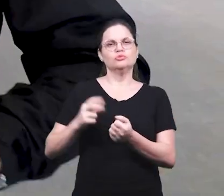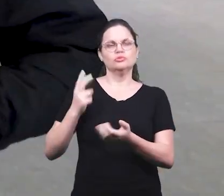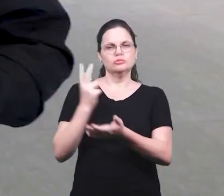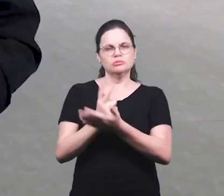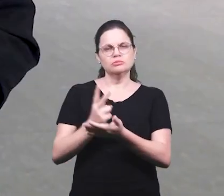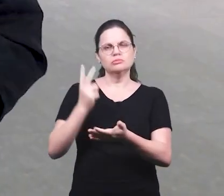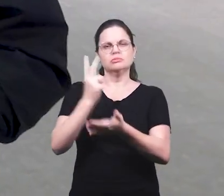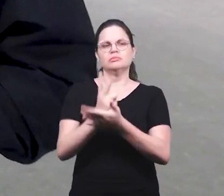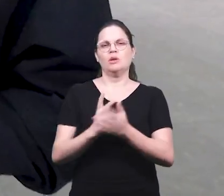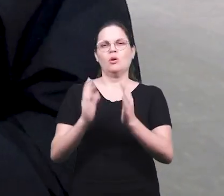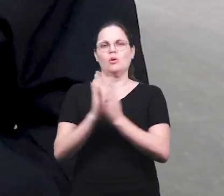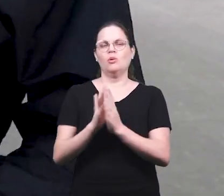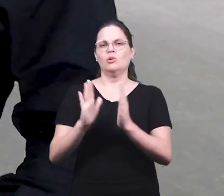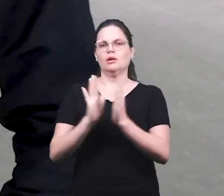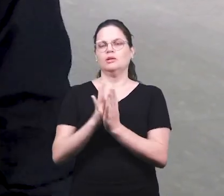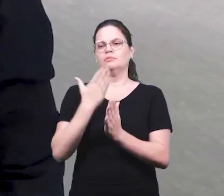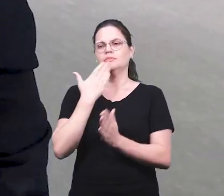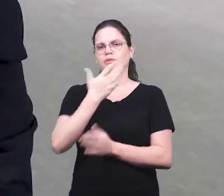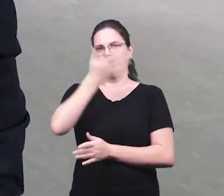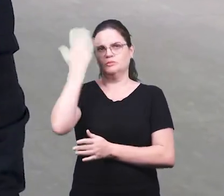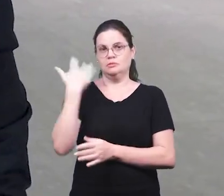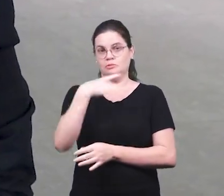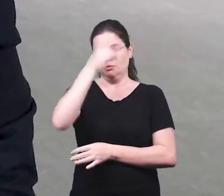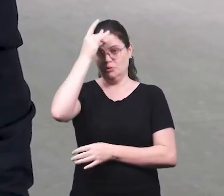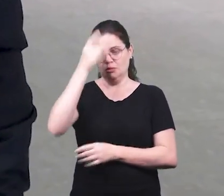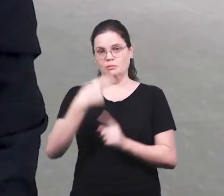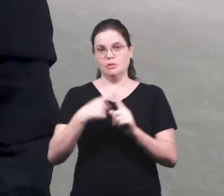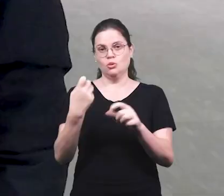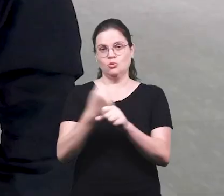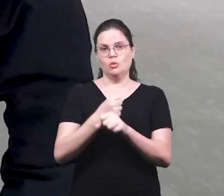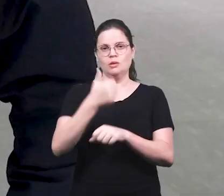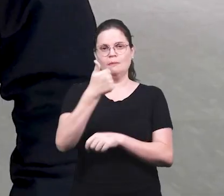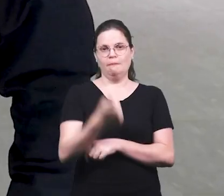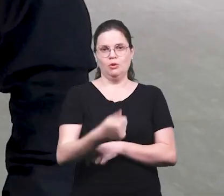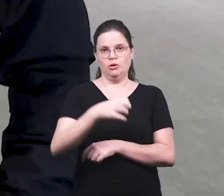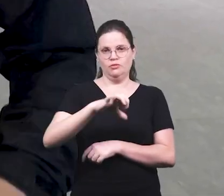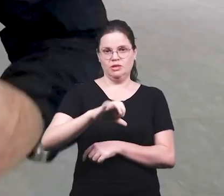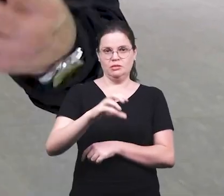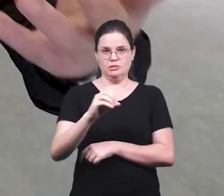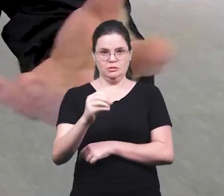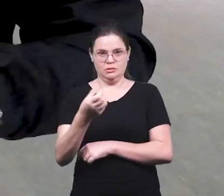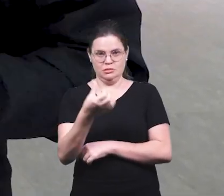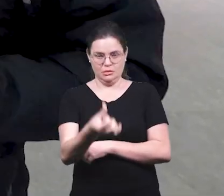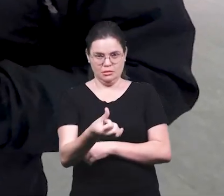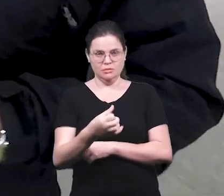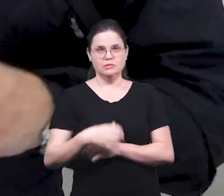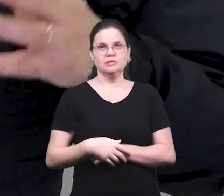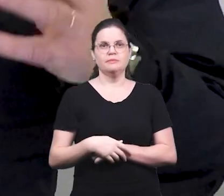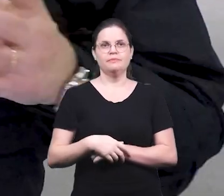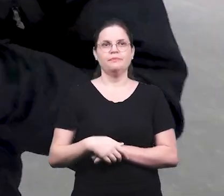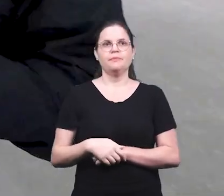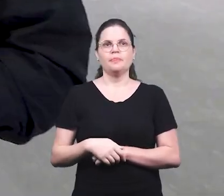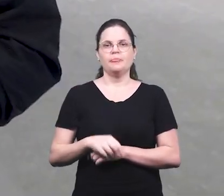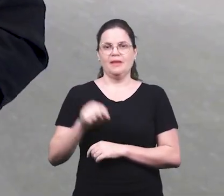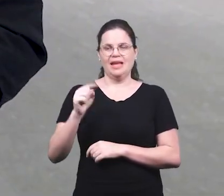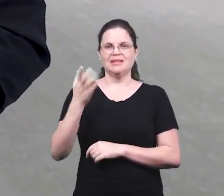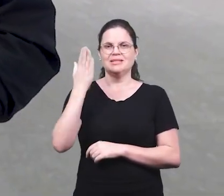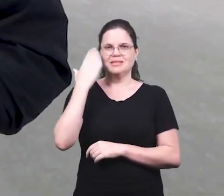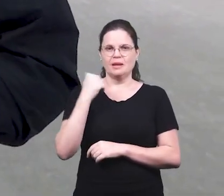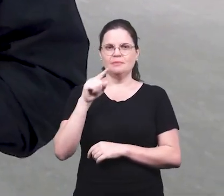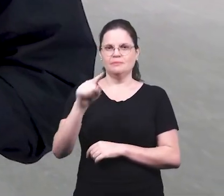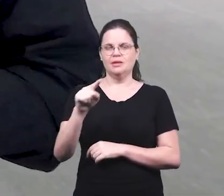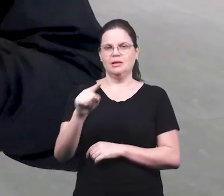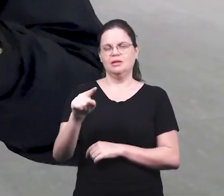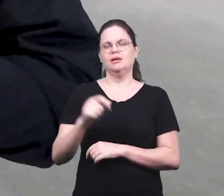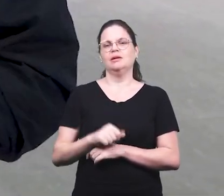buscar o Espírito Santo, mas em 1906, sabendo da história de Agnes